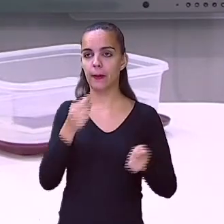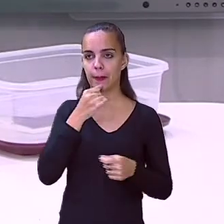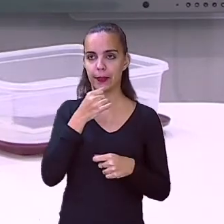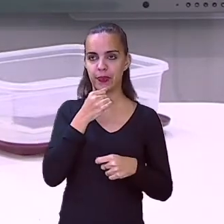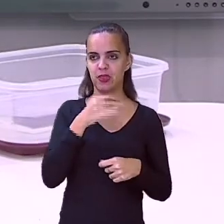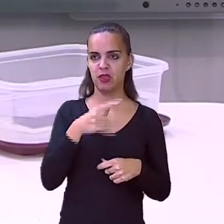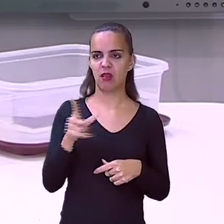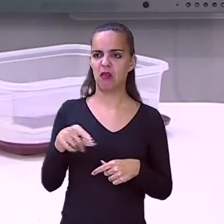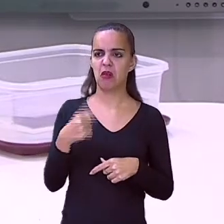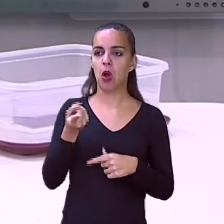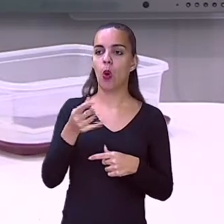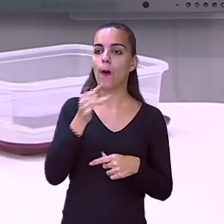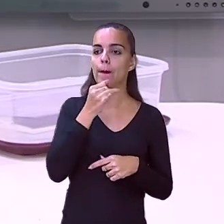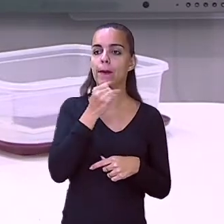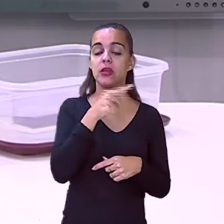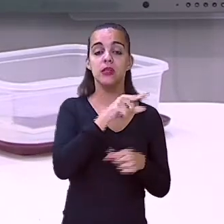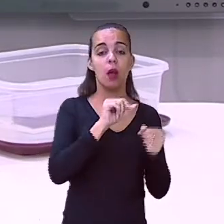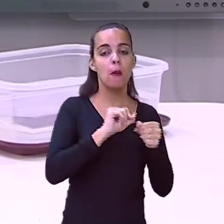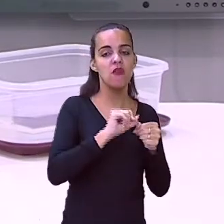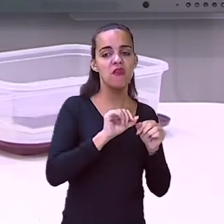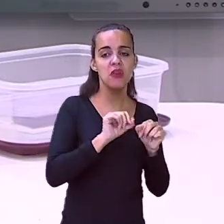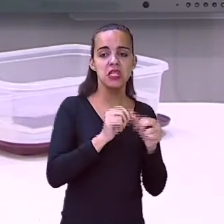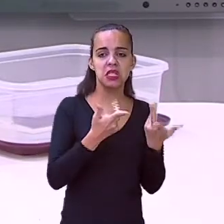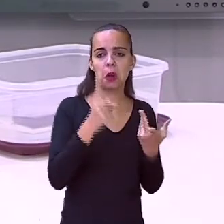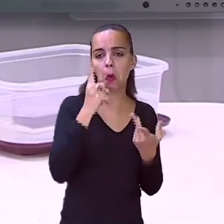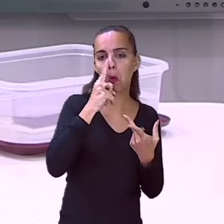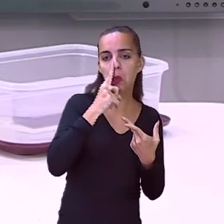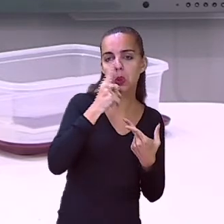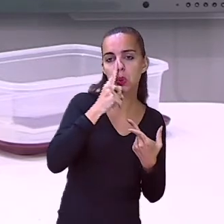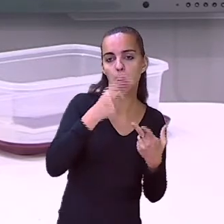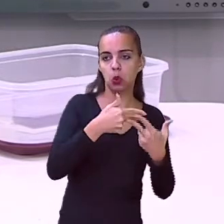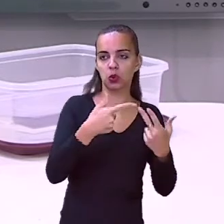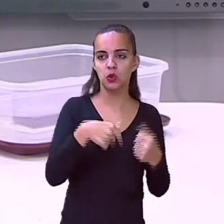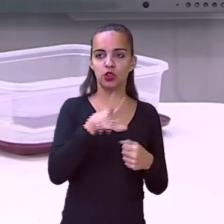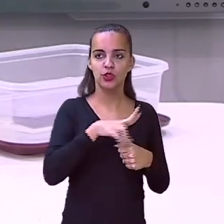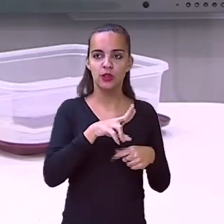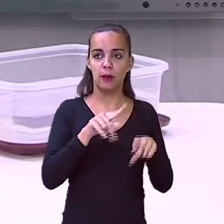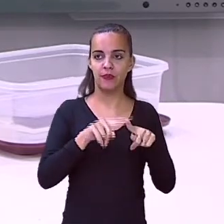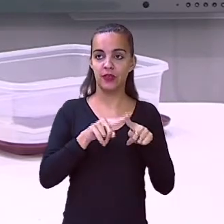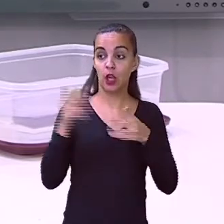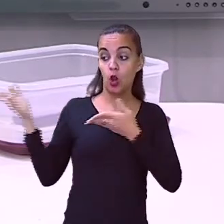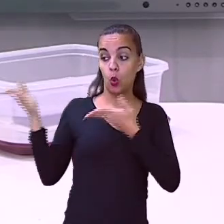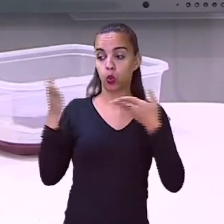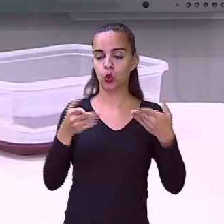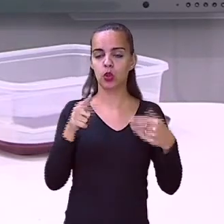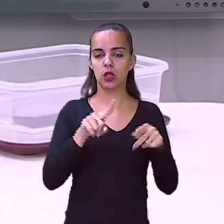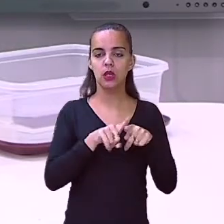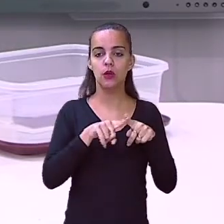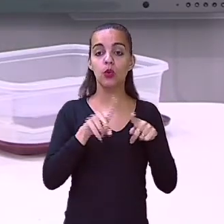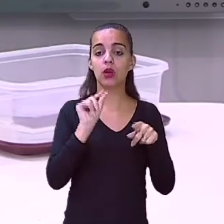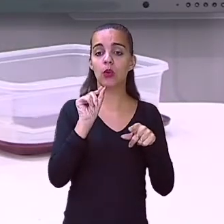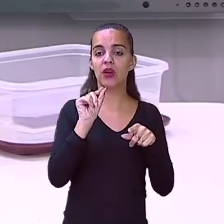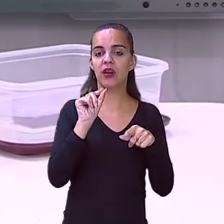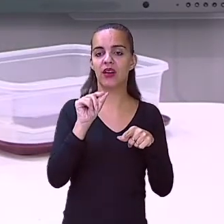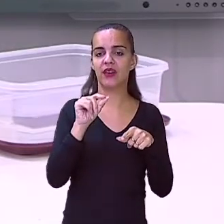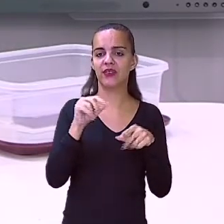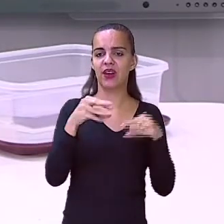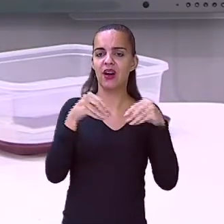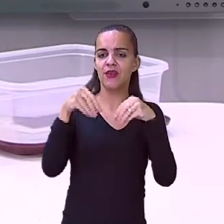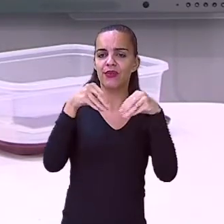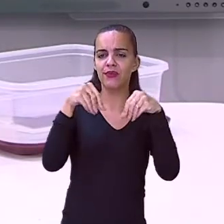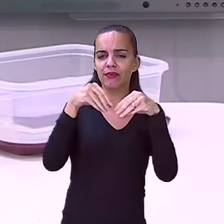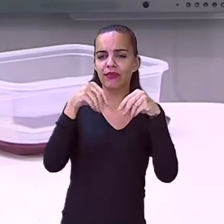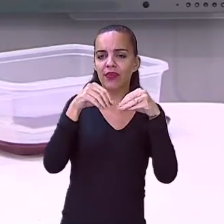de cozinha doméstica. E aqui eu tenho uma farinha de milho e ela tem